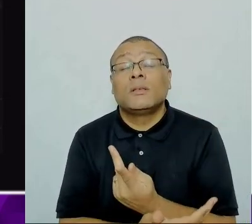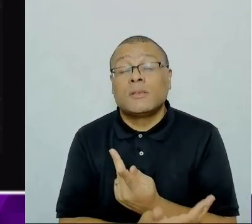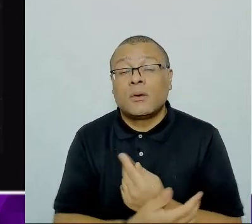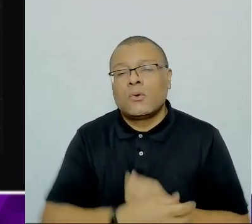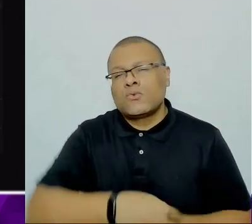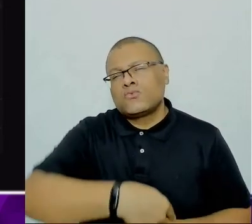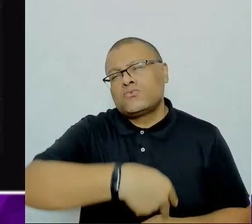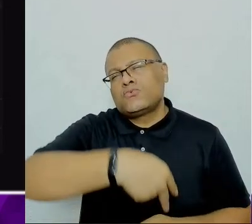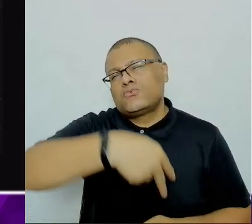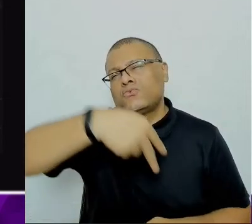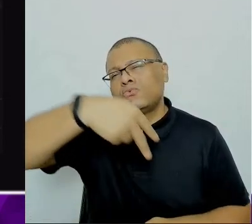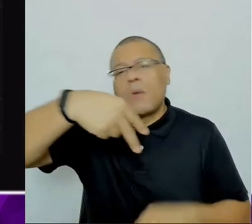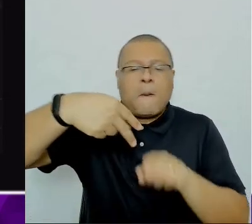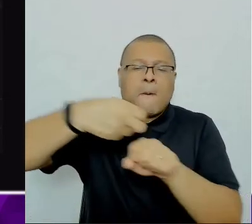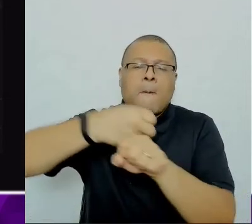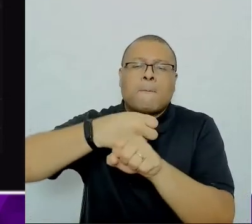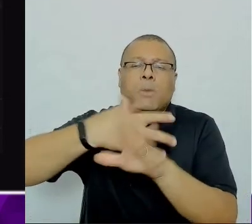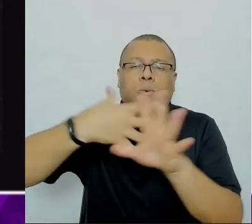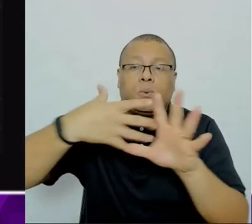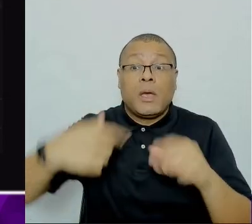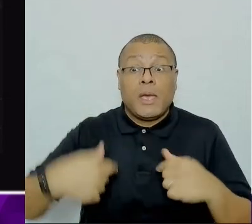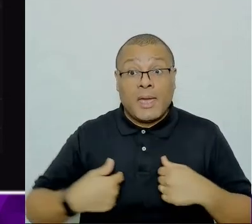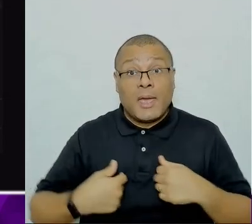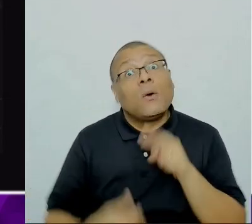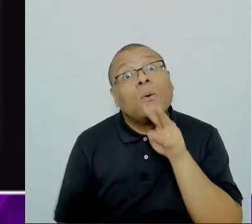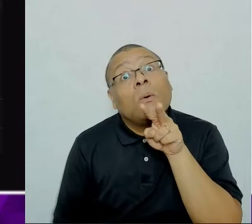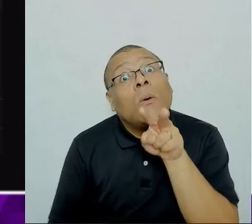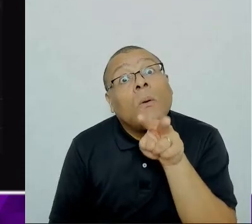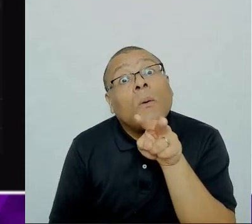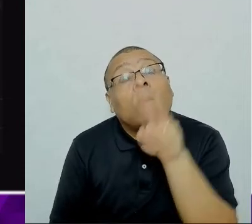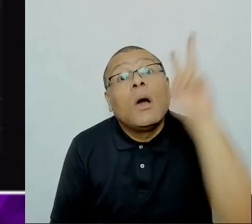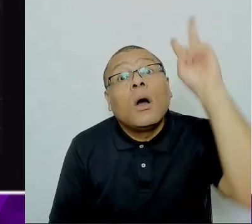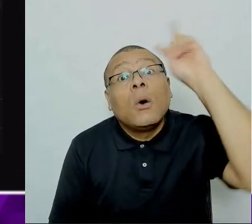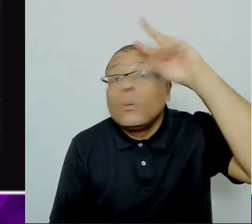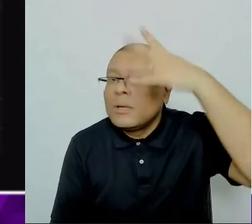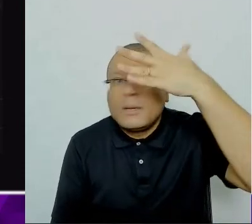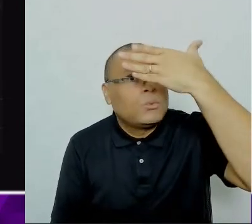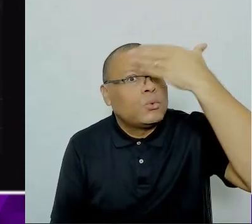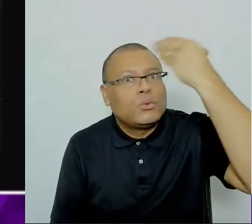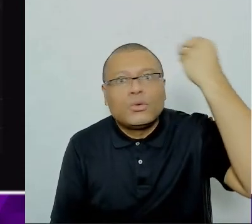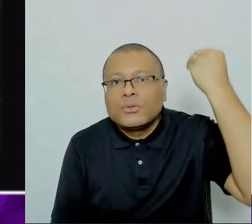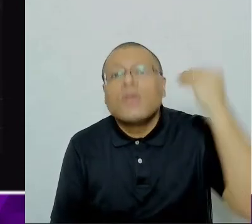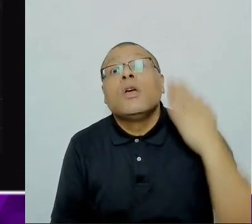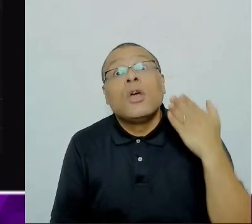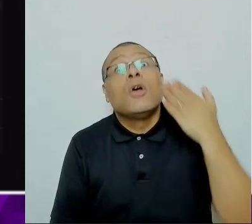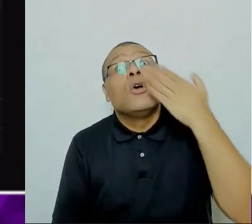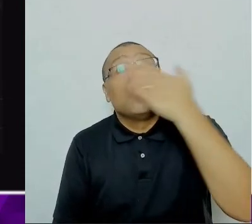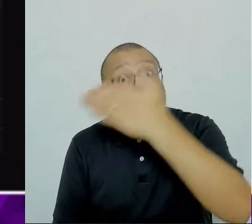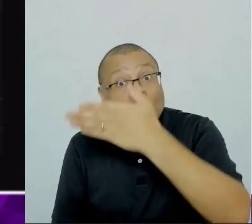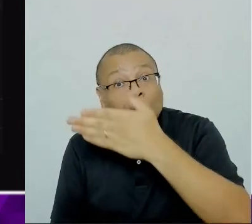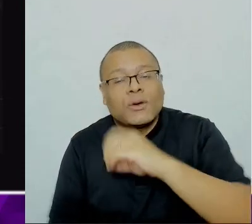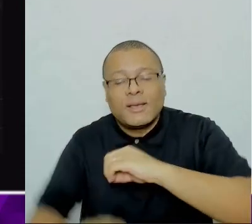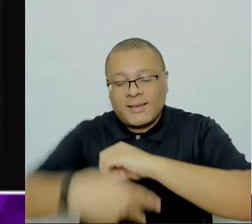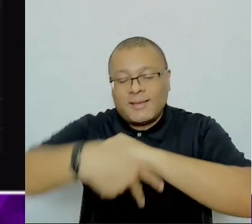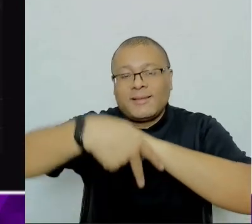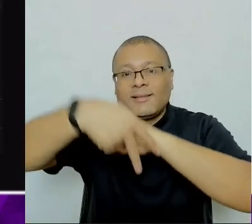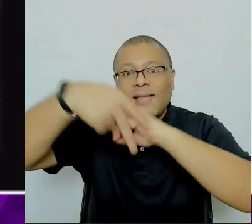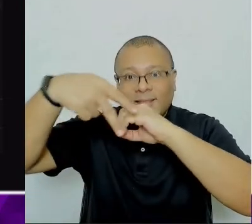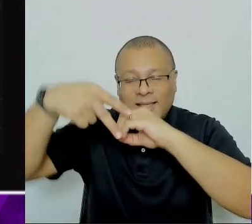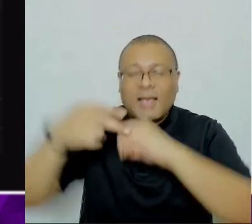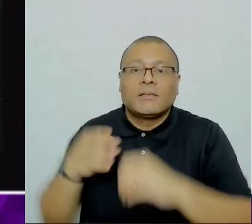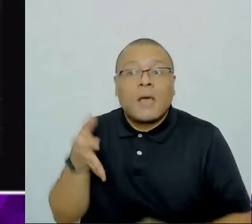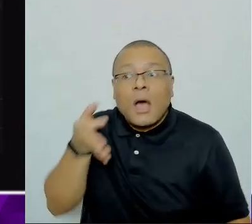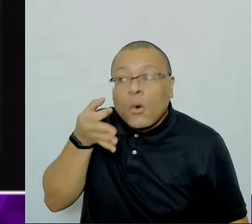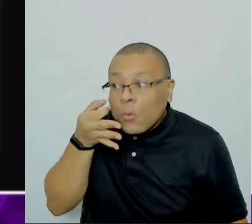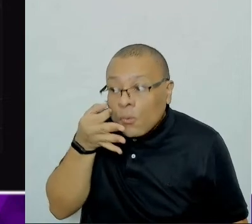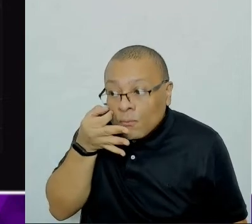do lançamento. Para mim foi muito marcante porque eu lembro daquele momento, fui no memorial lá da NASA alguns anos depois.